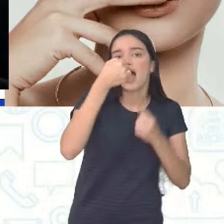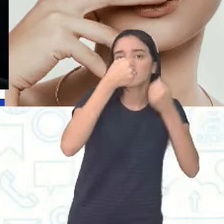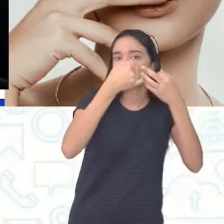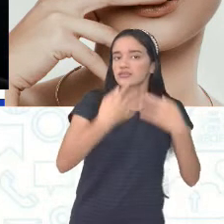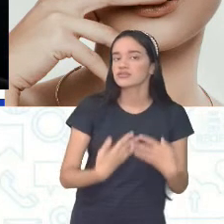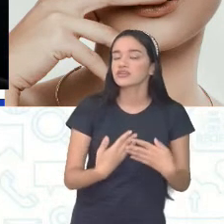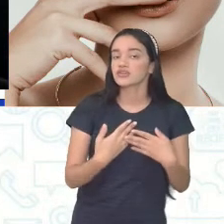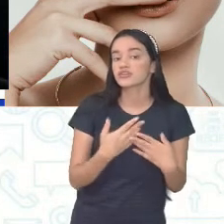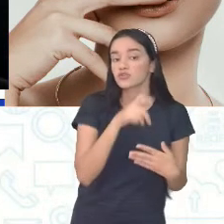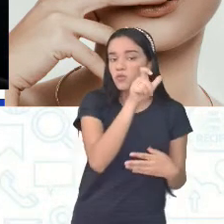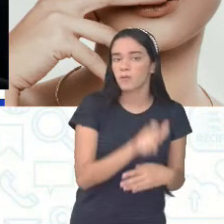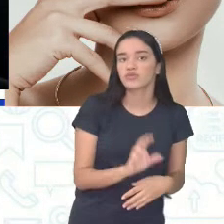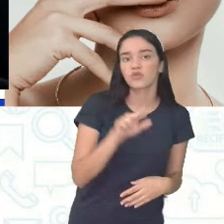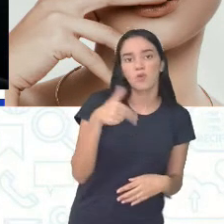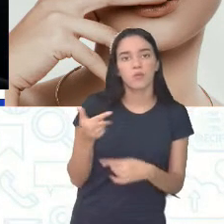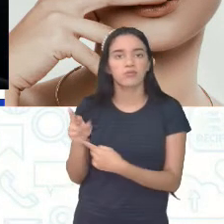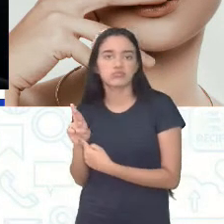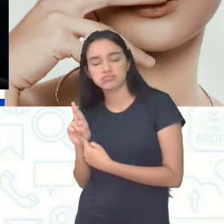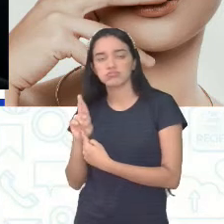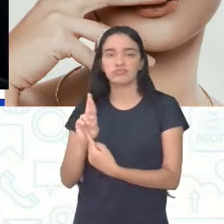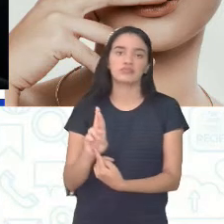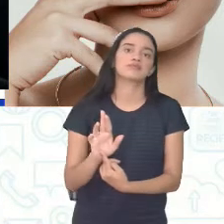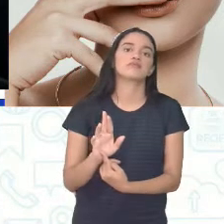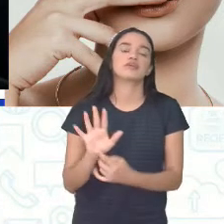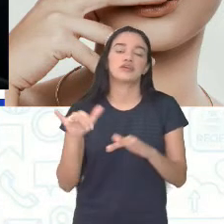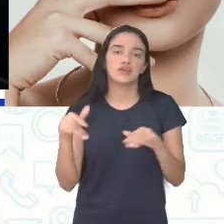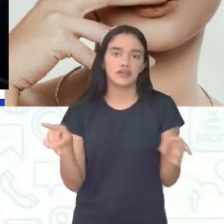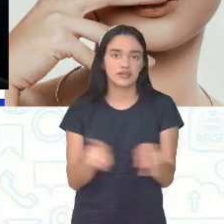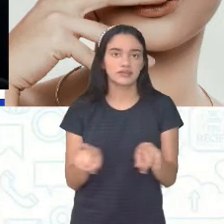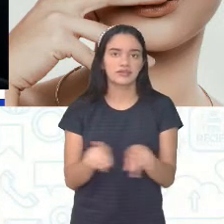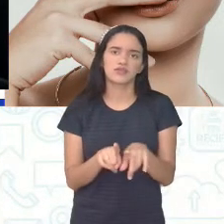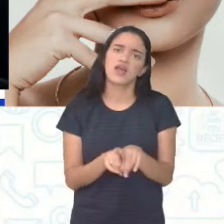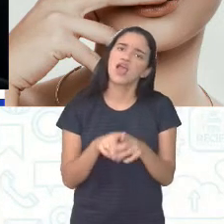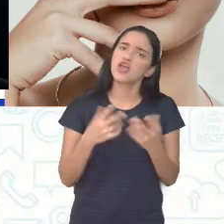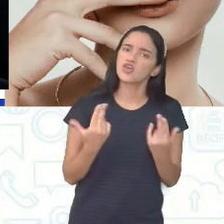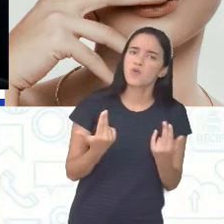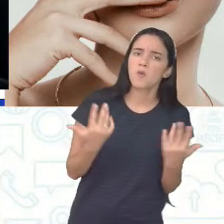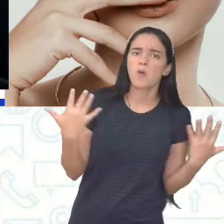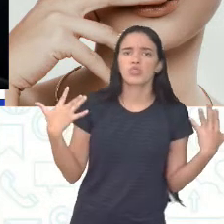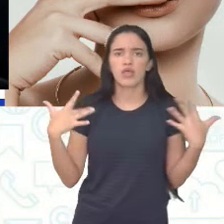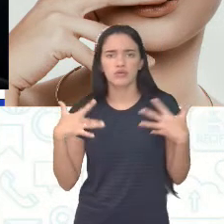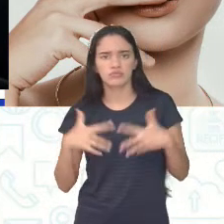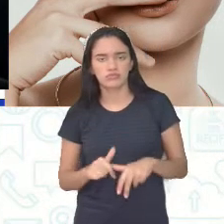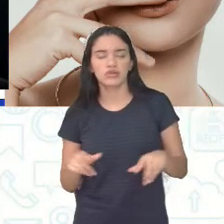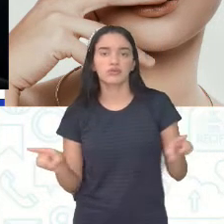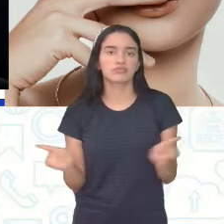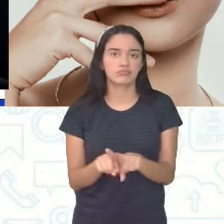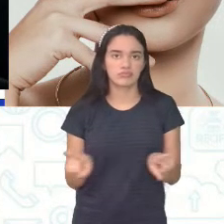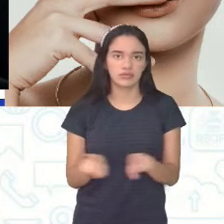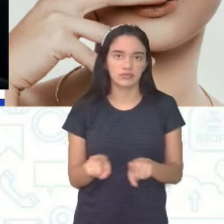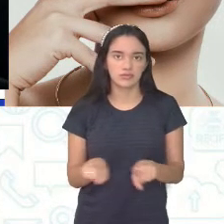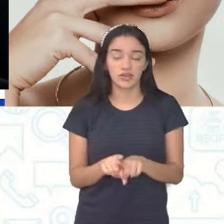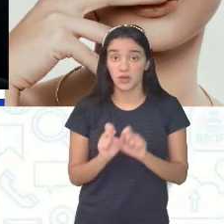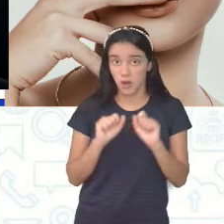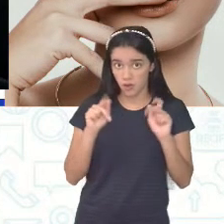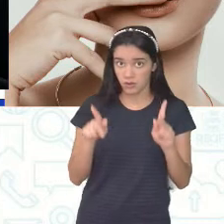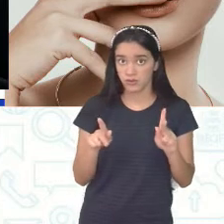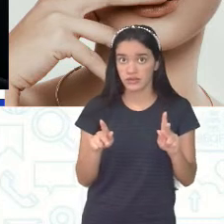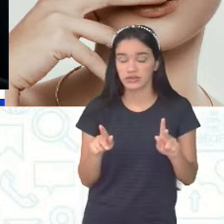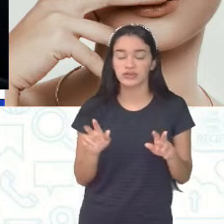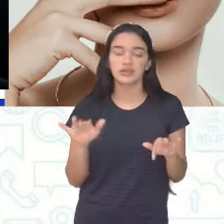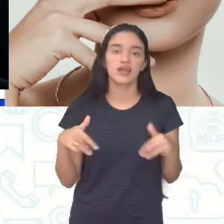fazia a expressão que ele queria, se olhava no espelho e pintava. Porque ele conseguia traduzir. E se você